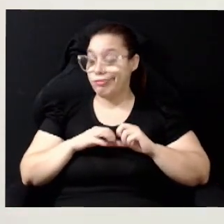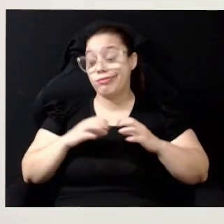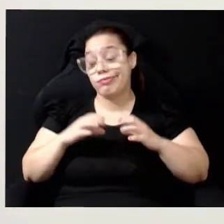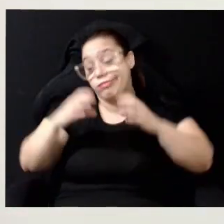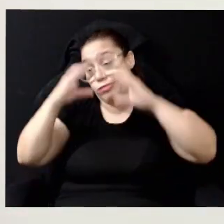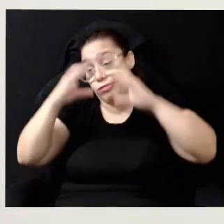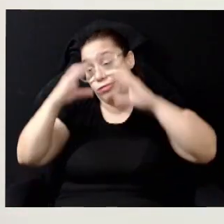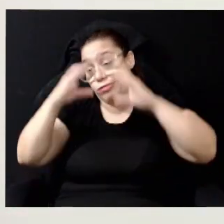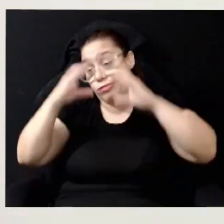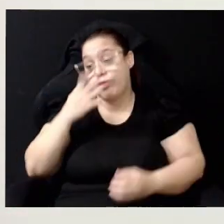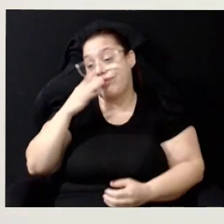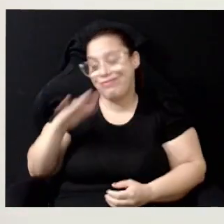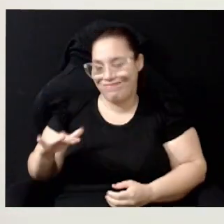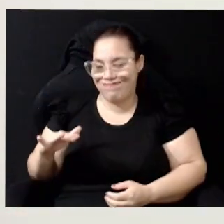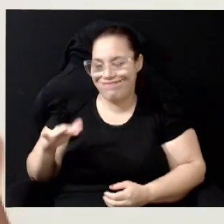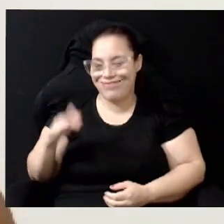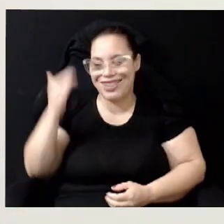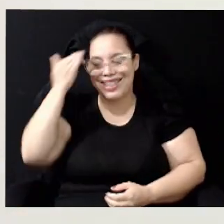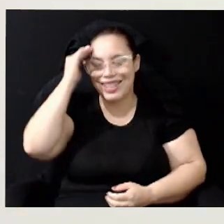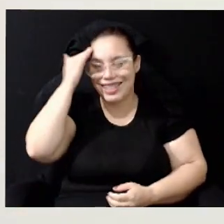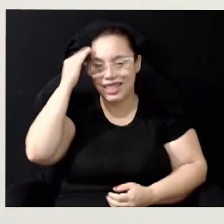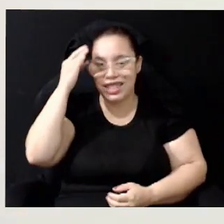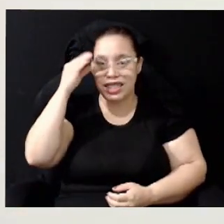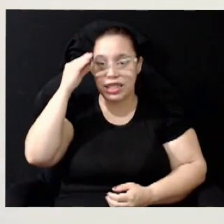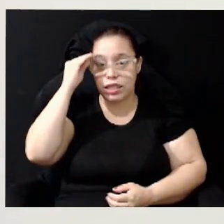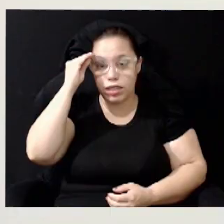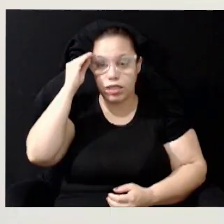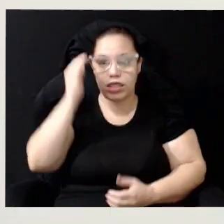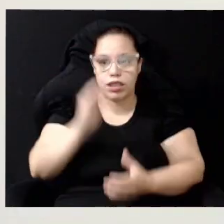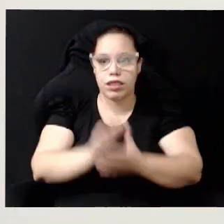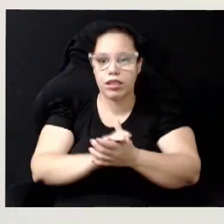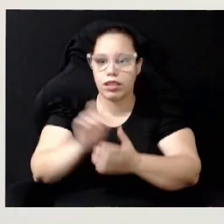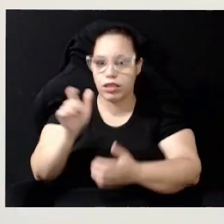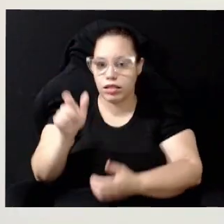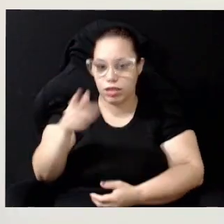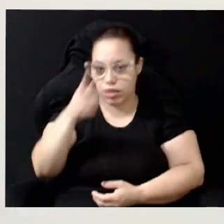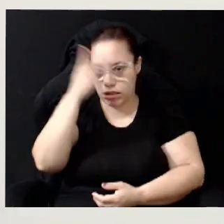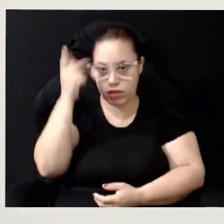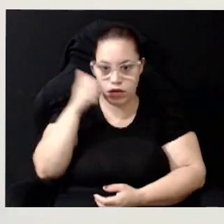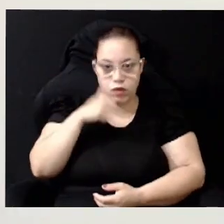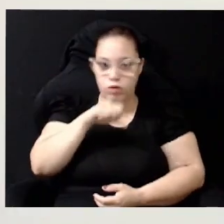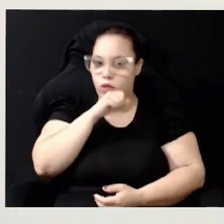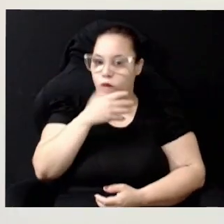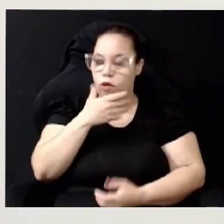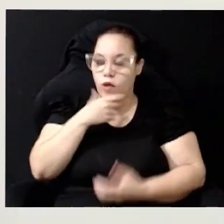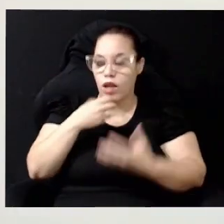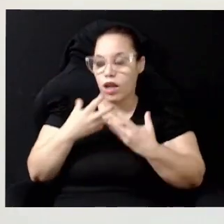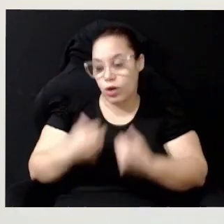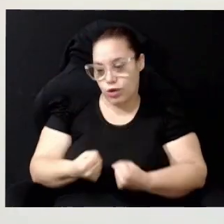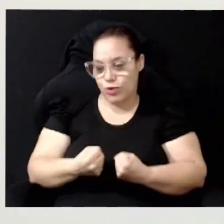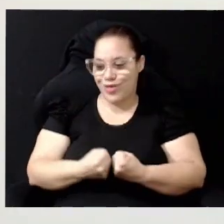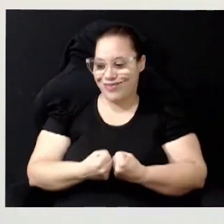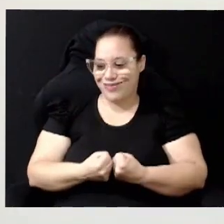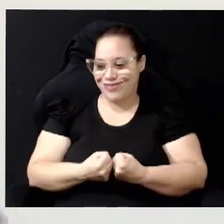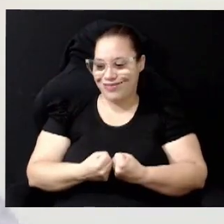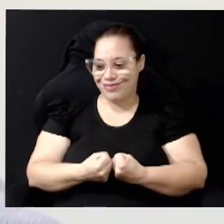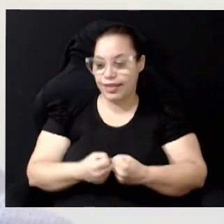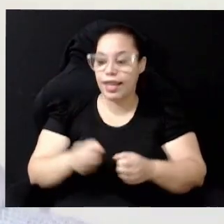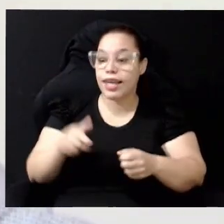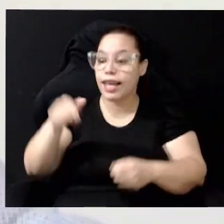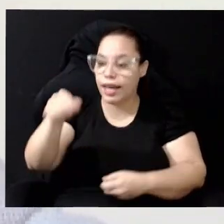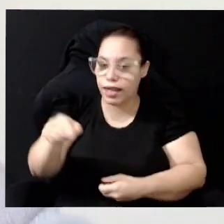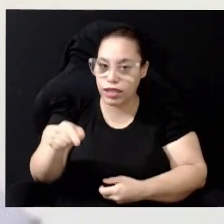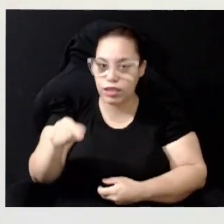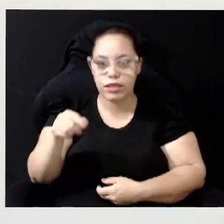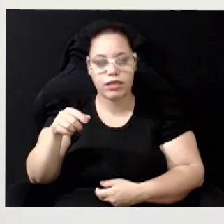dessa criança. Ela vai entendendo que você é uma pessoa, né, um pai acolhedor, que estará